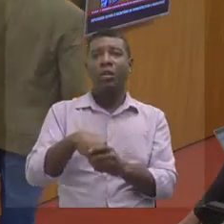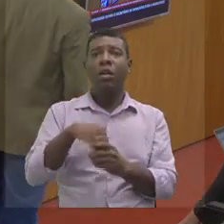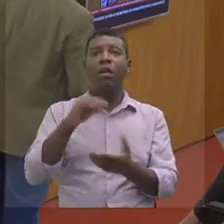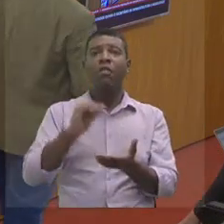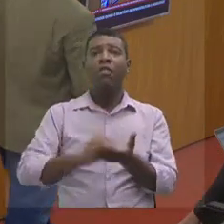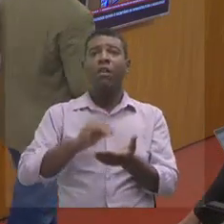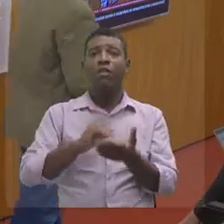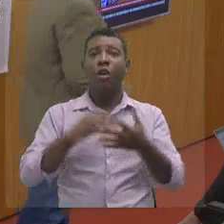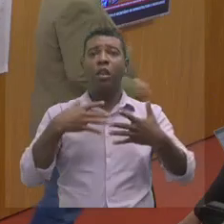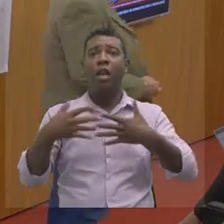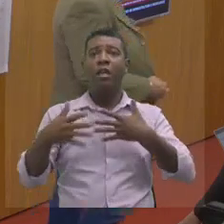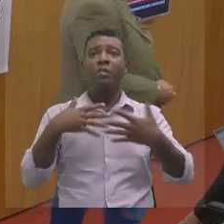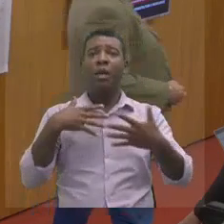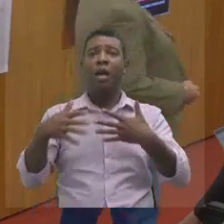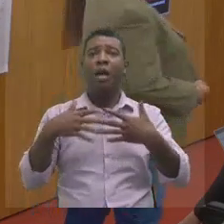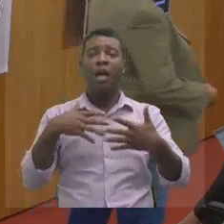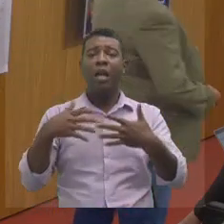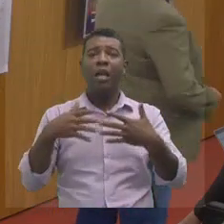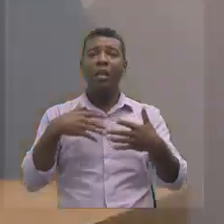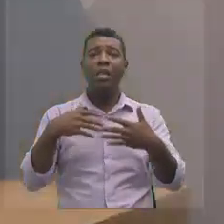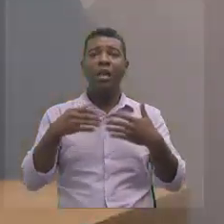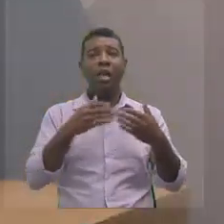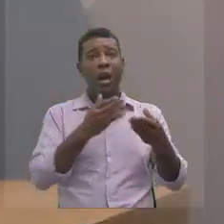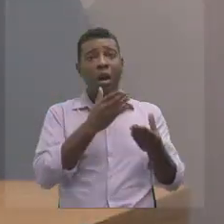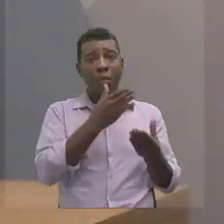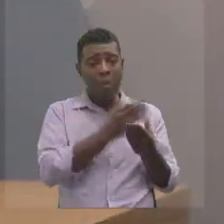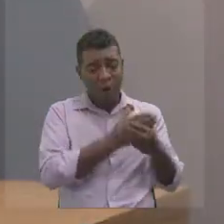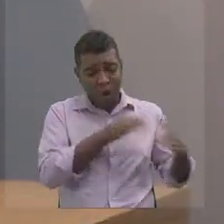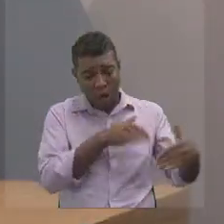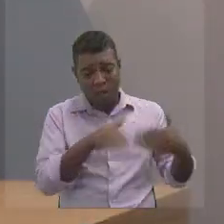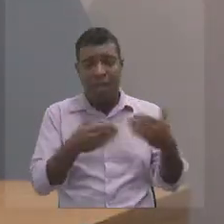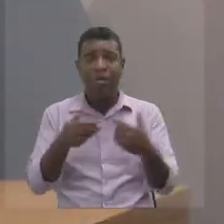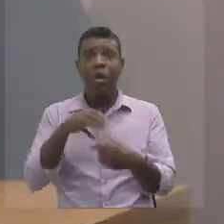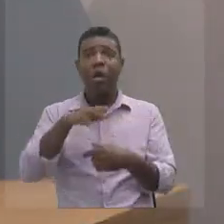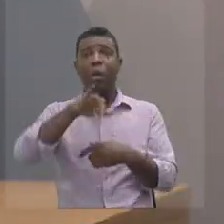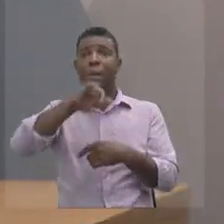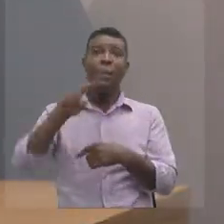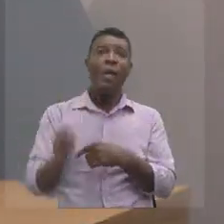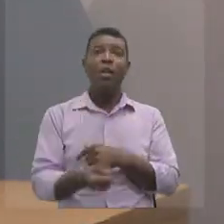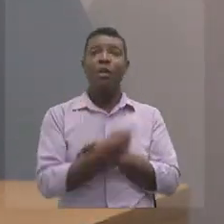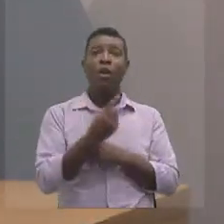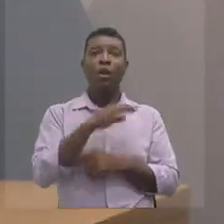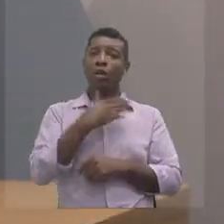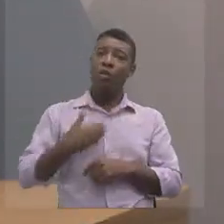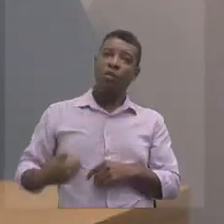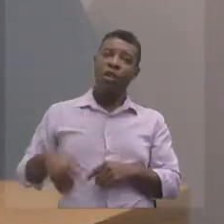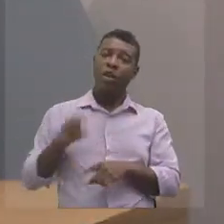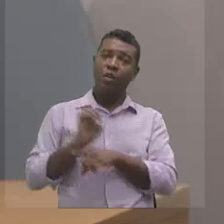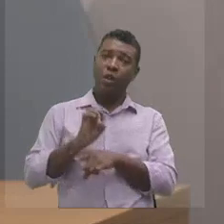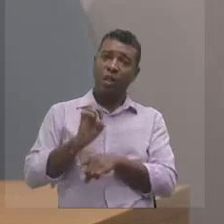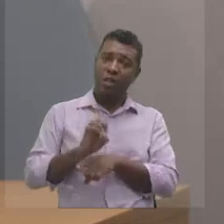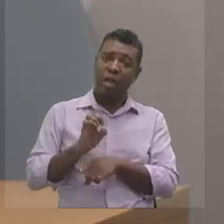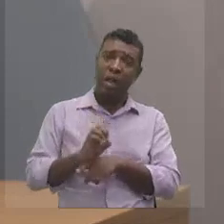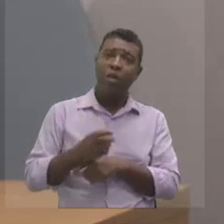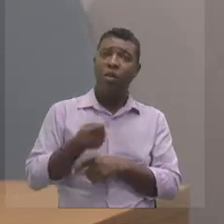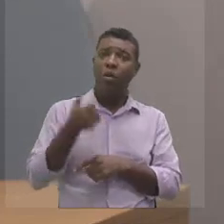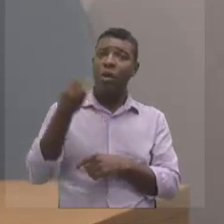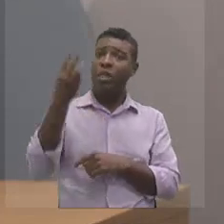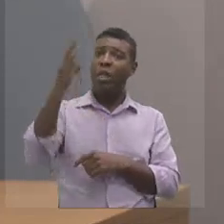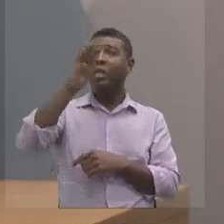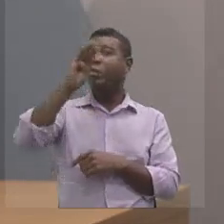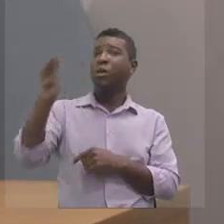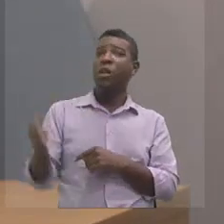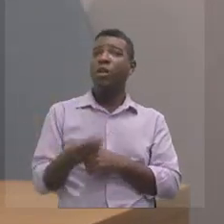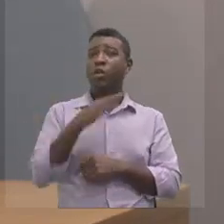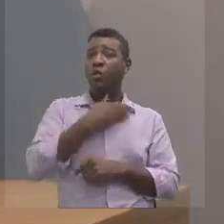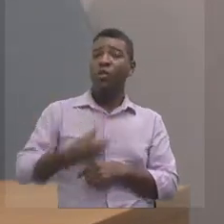num processo que envolveu milhões do Governo do Estado quase 3 bilhões do governo federal que